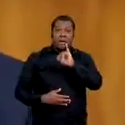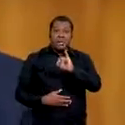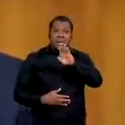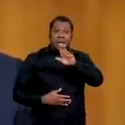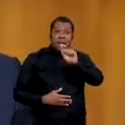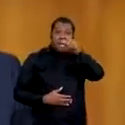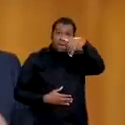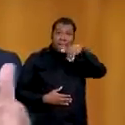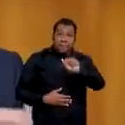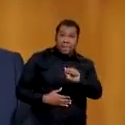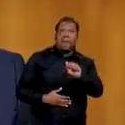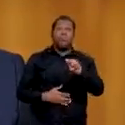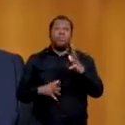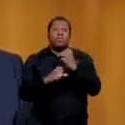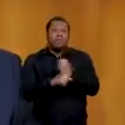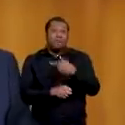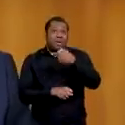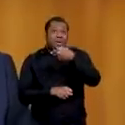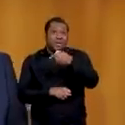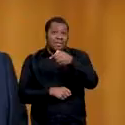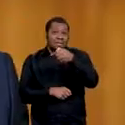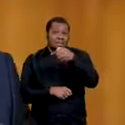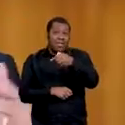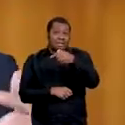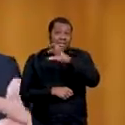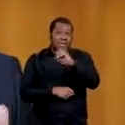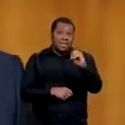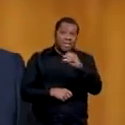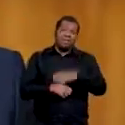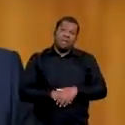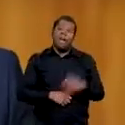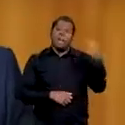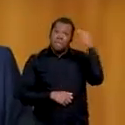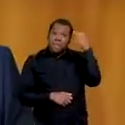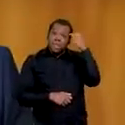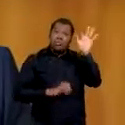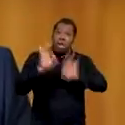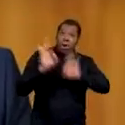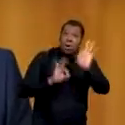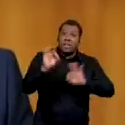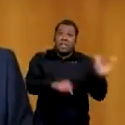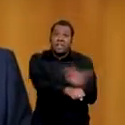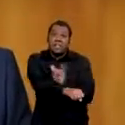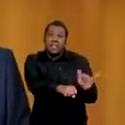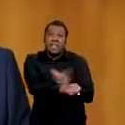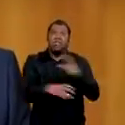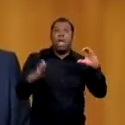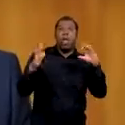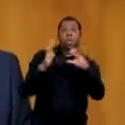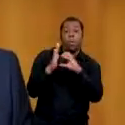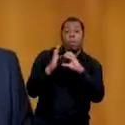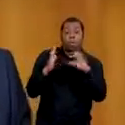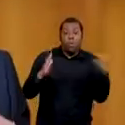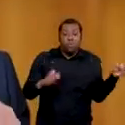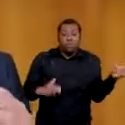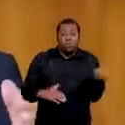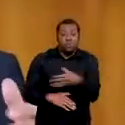novo concurso para o Ibama, contratar mais gente para o Ibama. Não sei se você viu a quantidade de multa no Ibama, foi muito